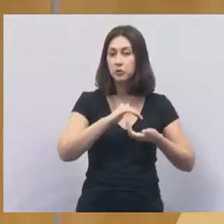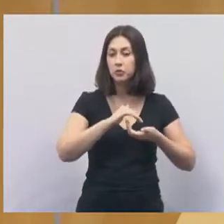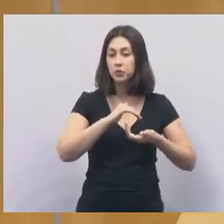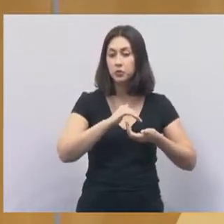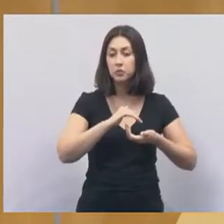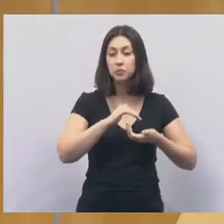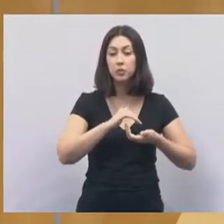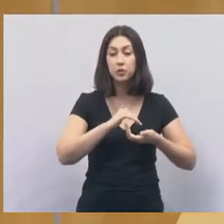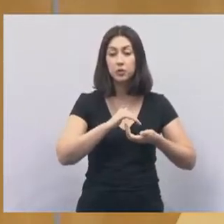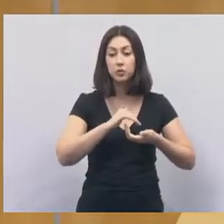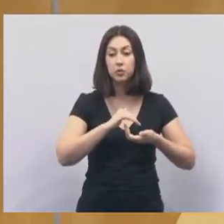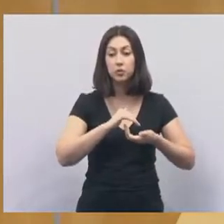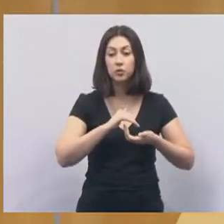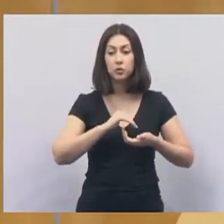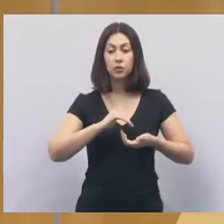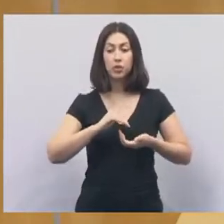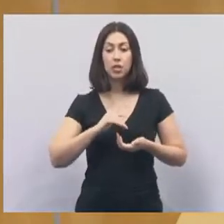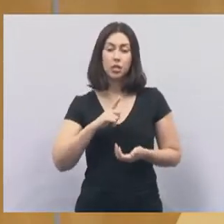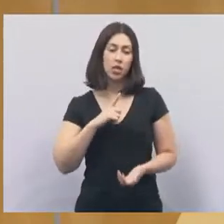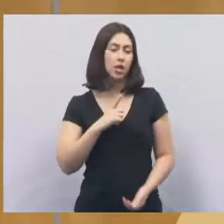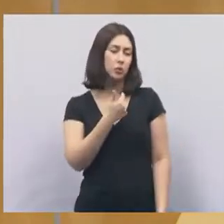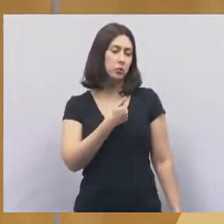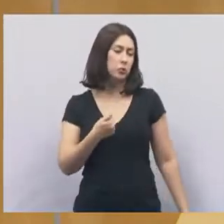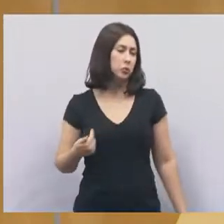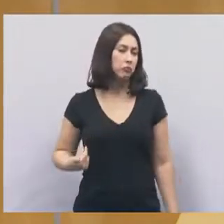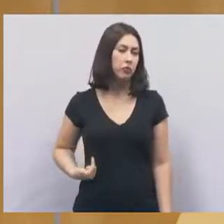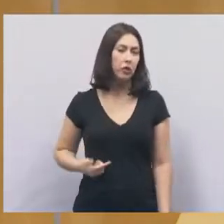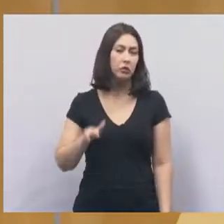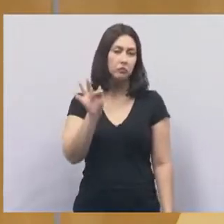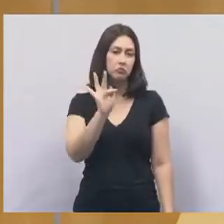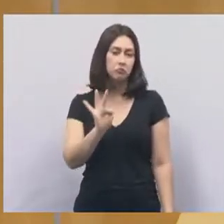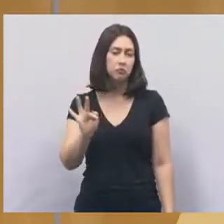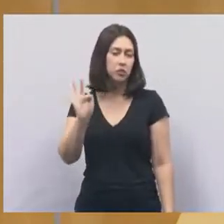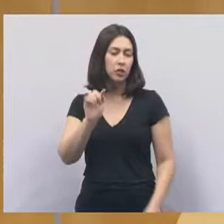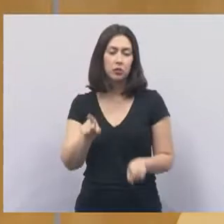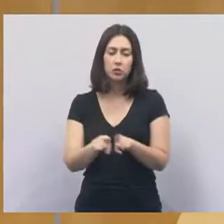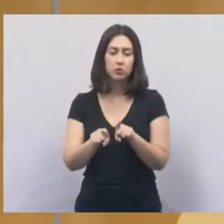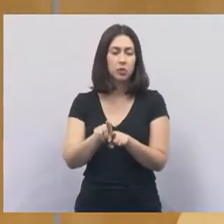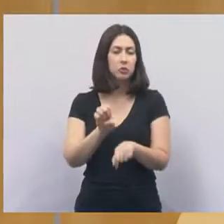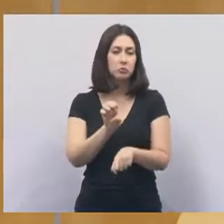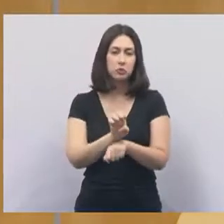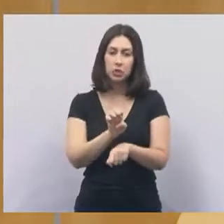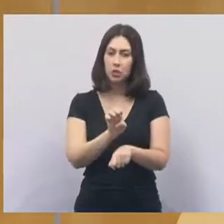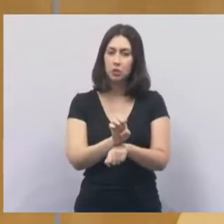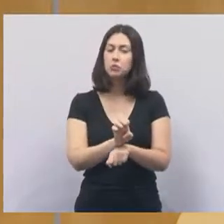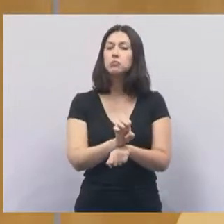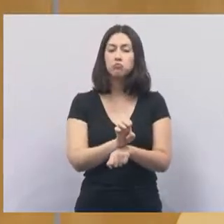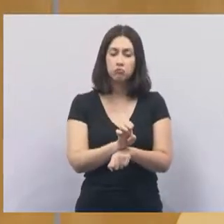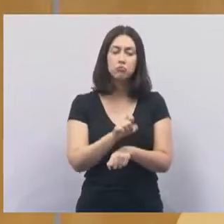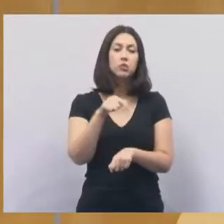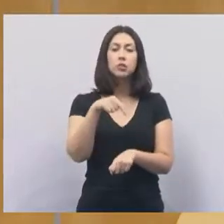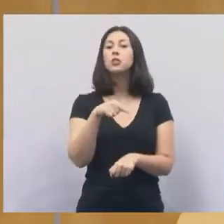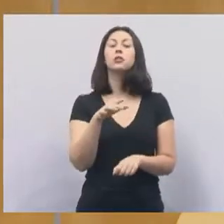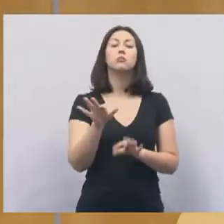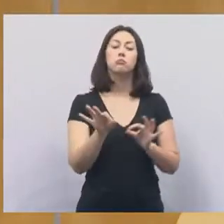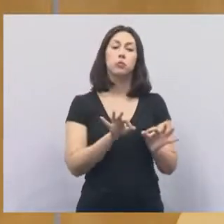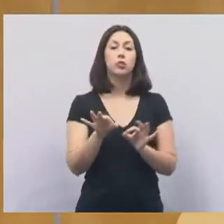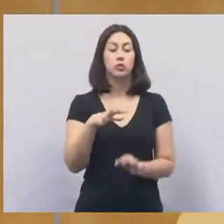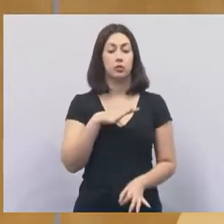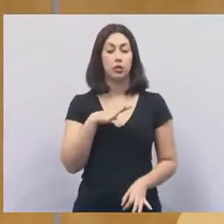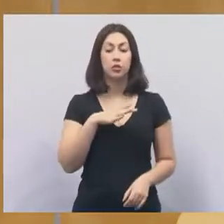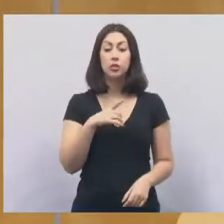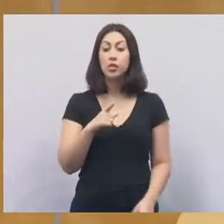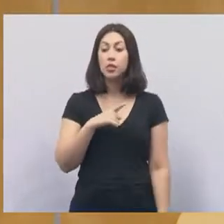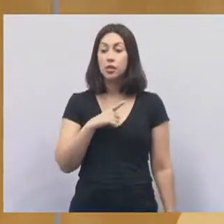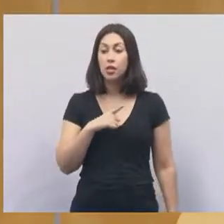plano Municipal que tem na União através do Plano Nacional no estado plano estadual e aqui o plano Municipal nós temos